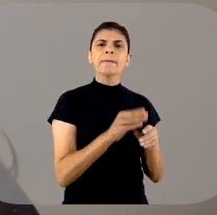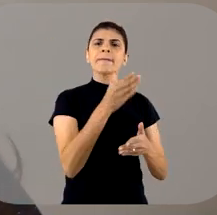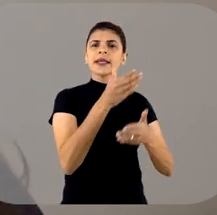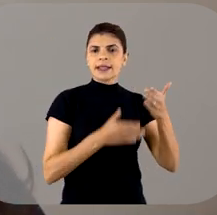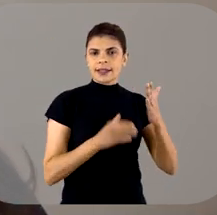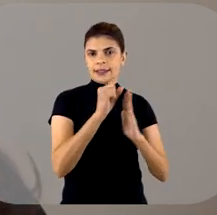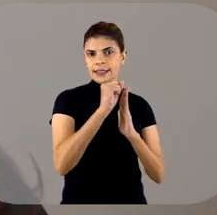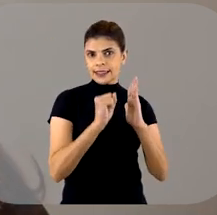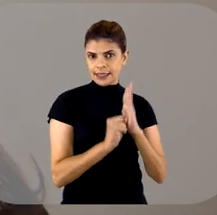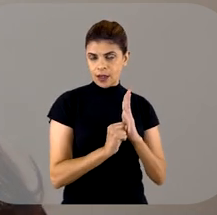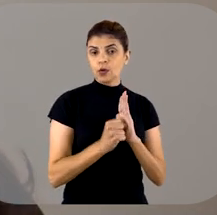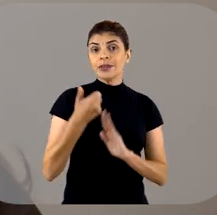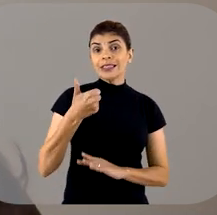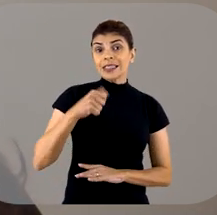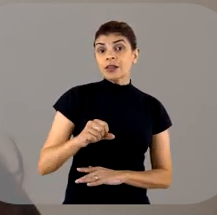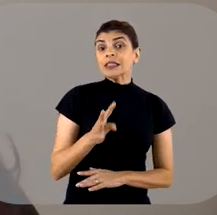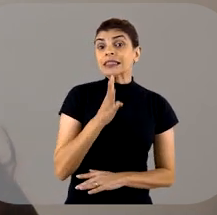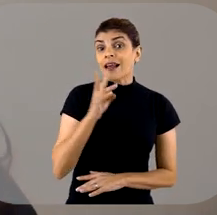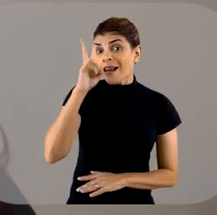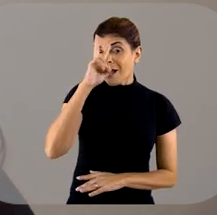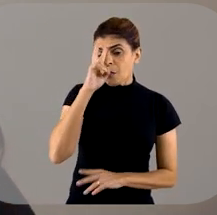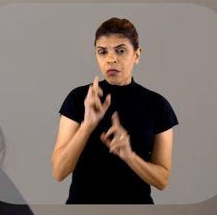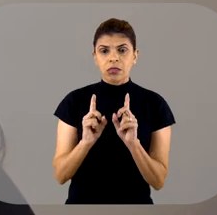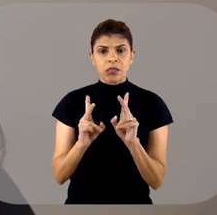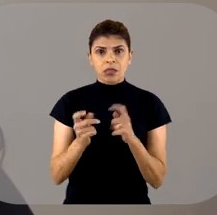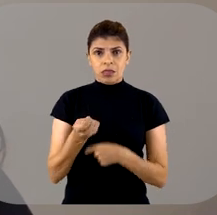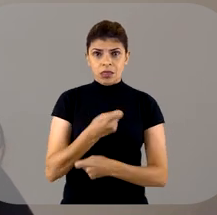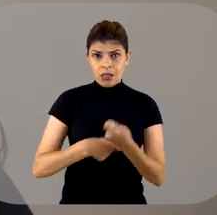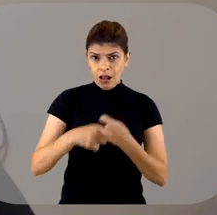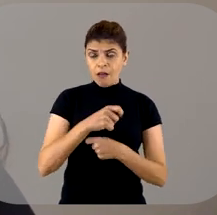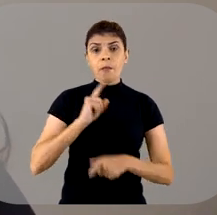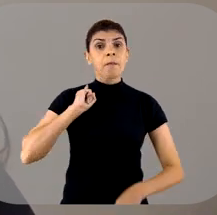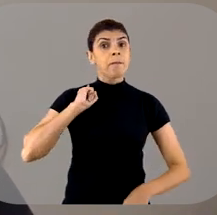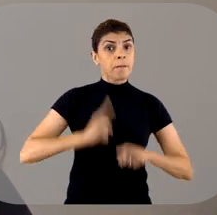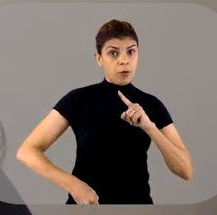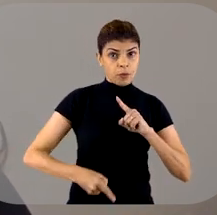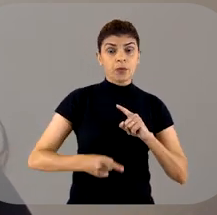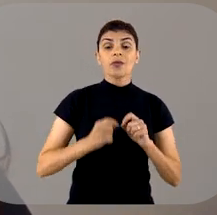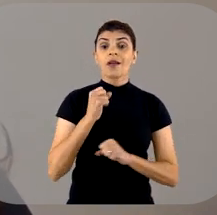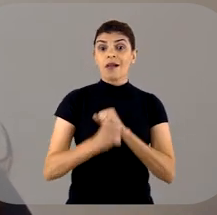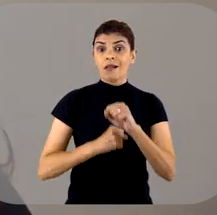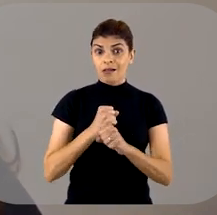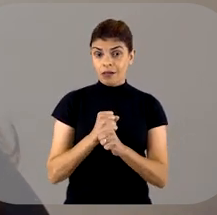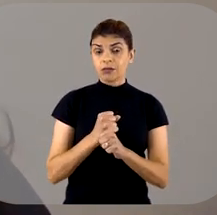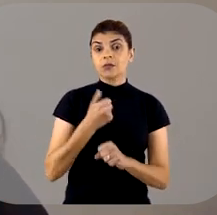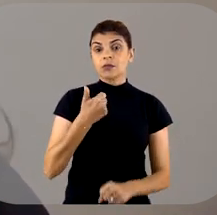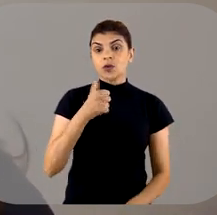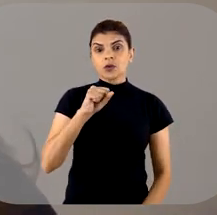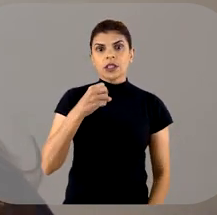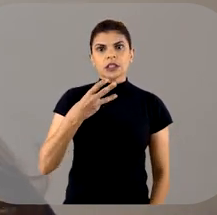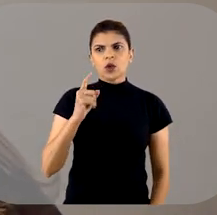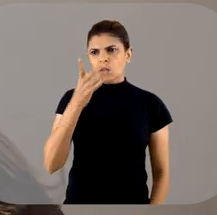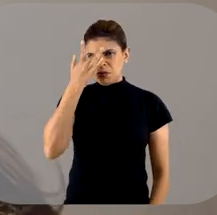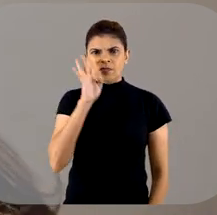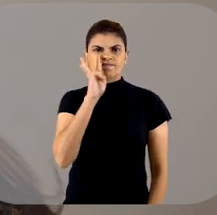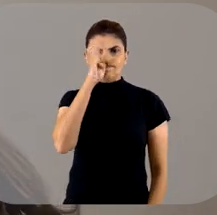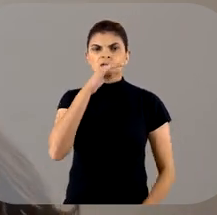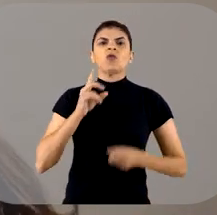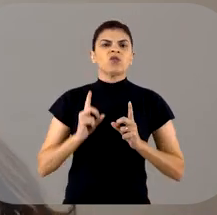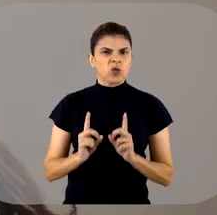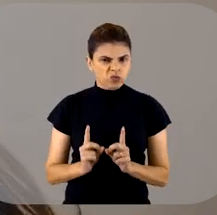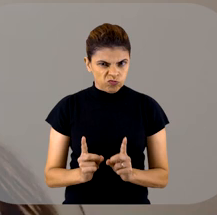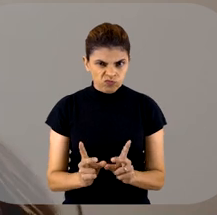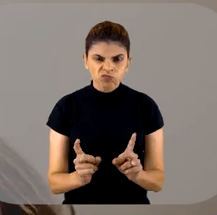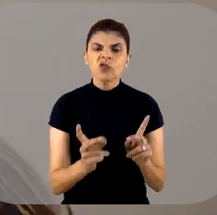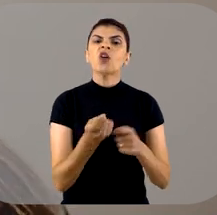metade do século XIX. Lembrando que o tráfico atlântico foi proibido em 1831, mas continuou ao